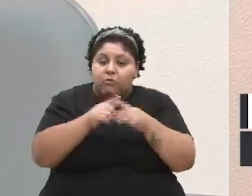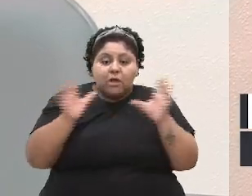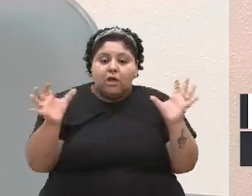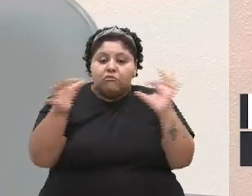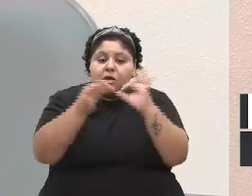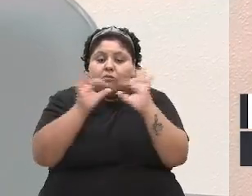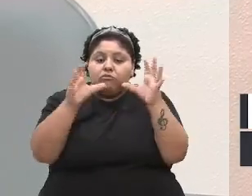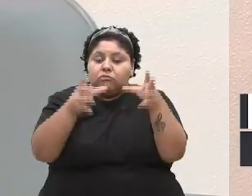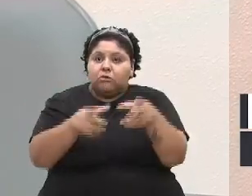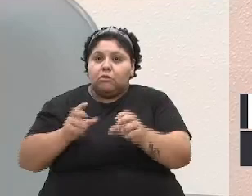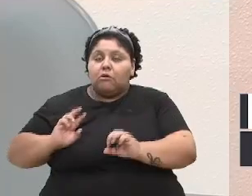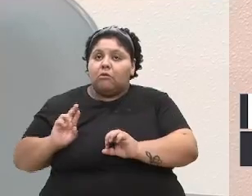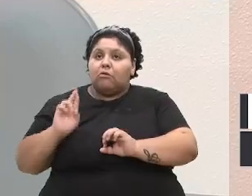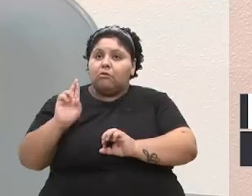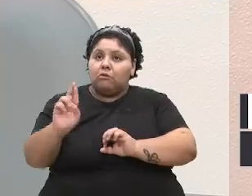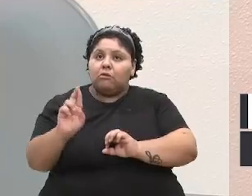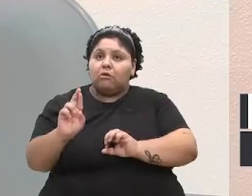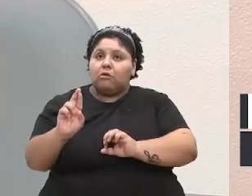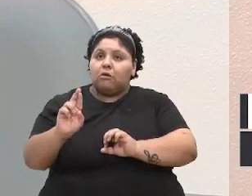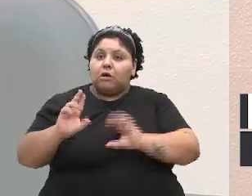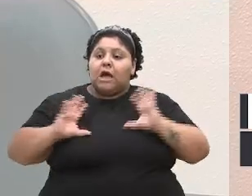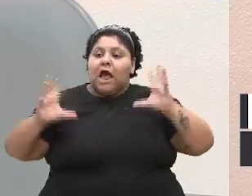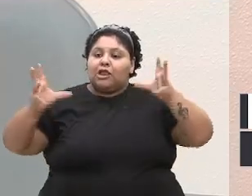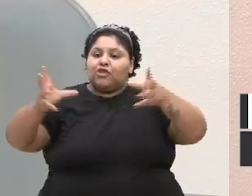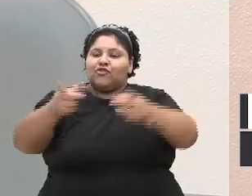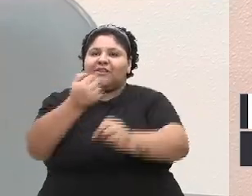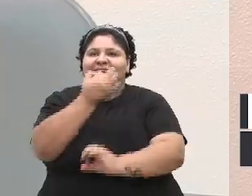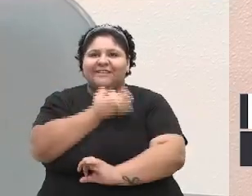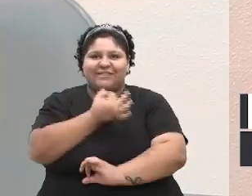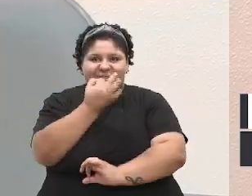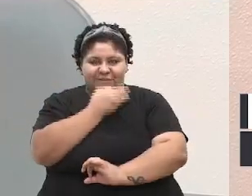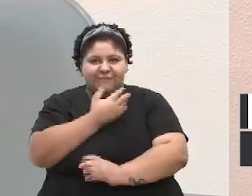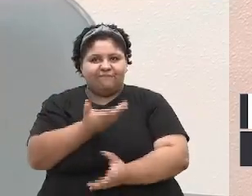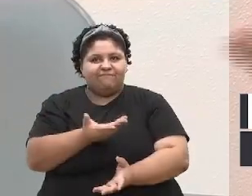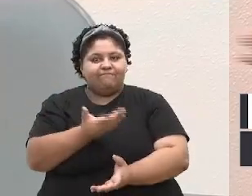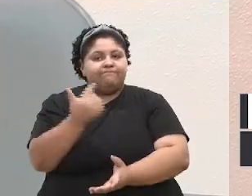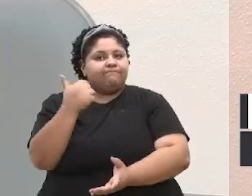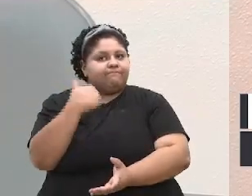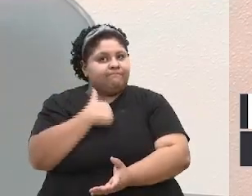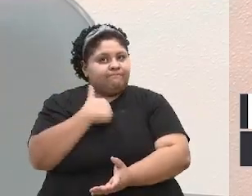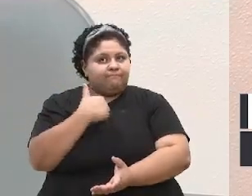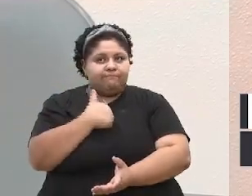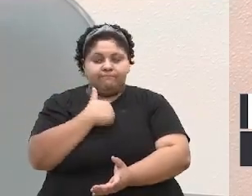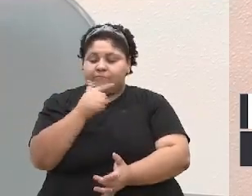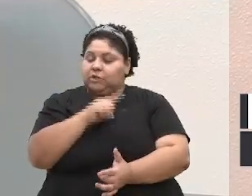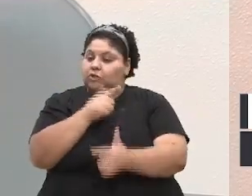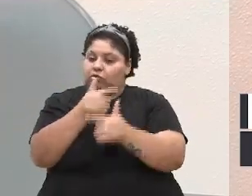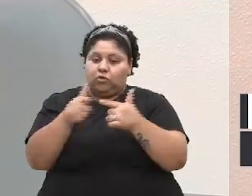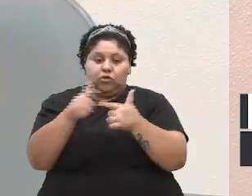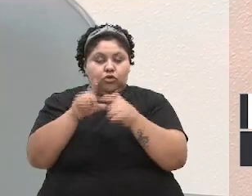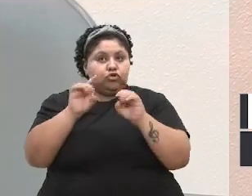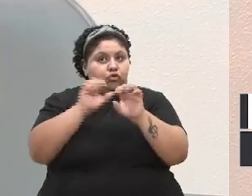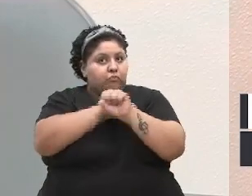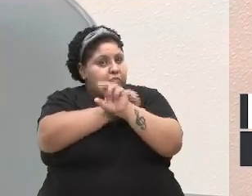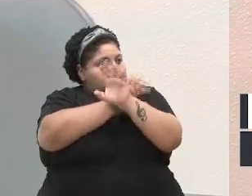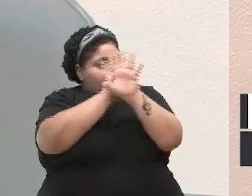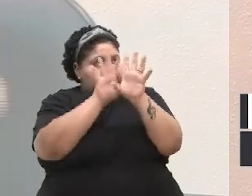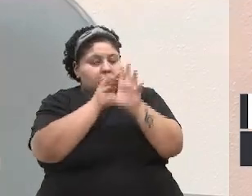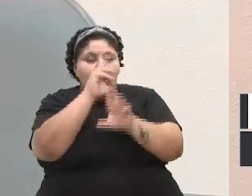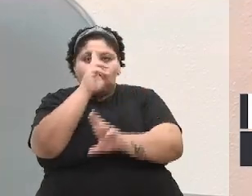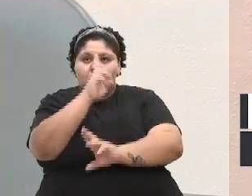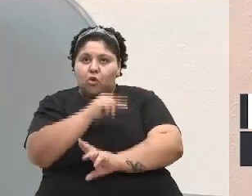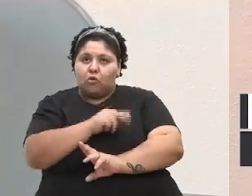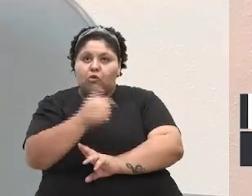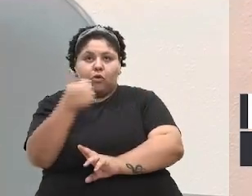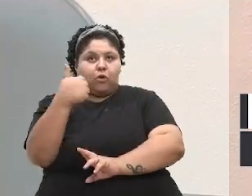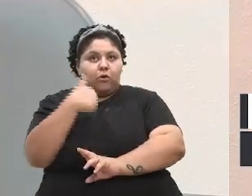aqui representa o todo que é a nossa Caxias do Sul. Então, eu não tenho esse problema, quero deixar claro que nunca e jamais vocês